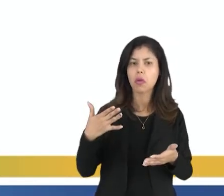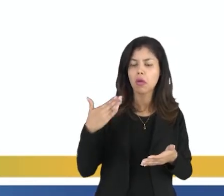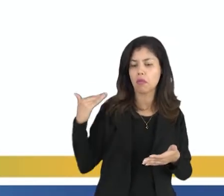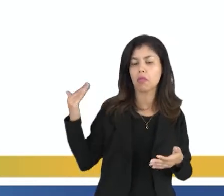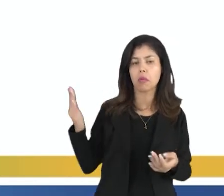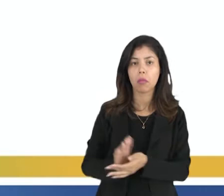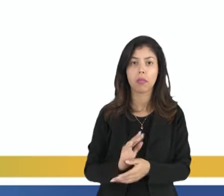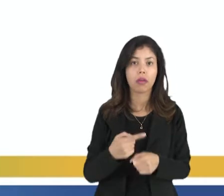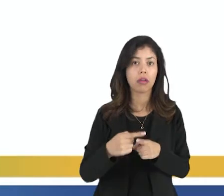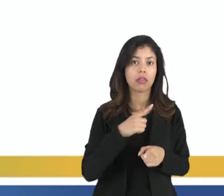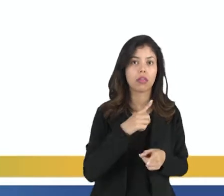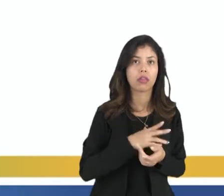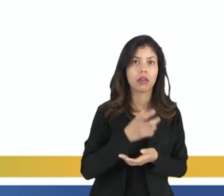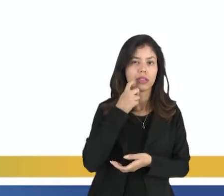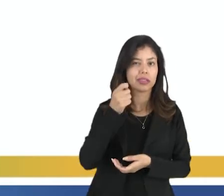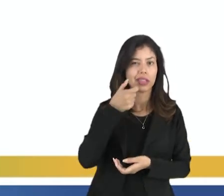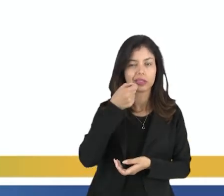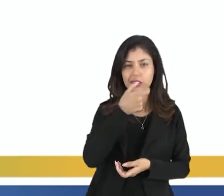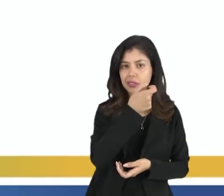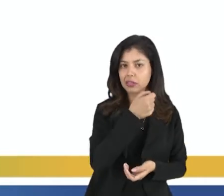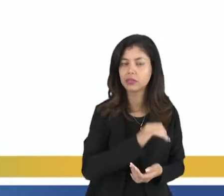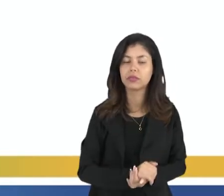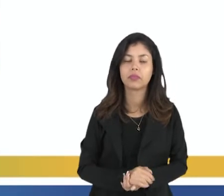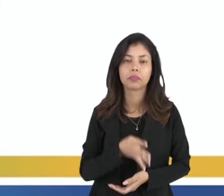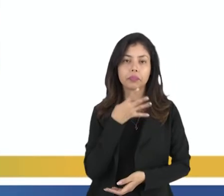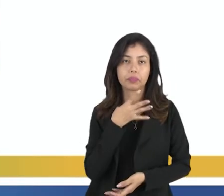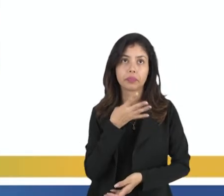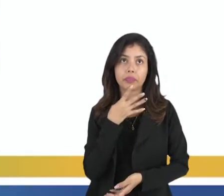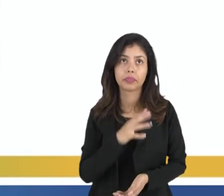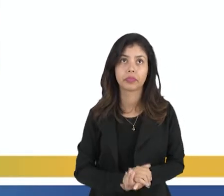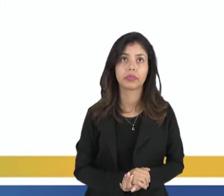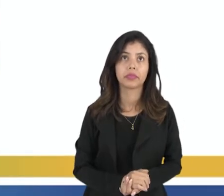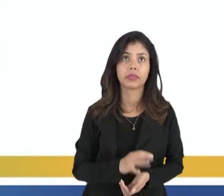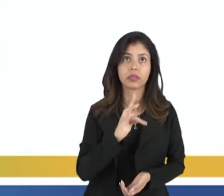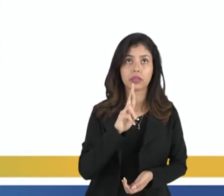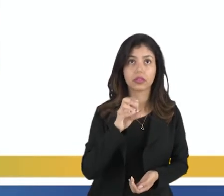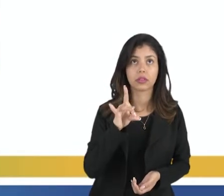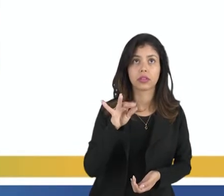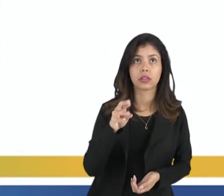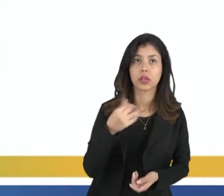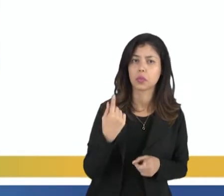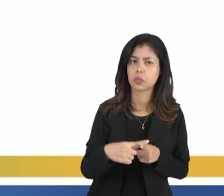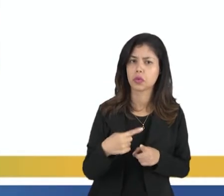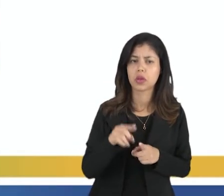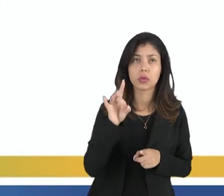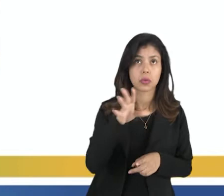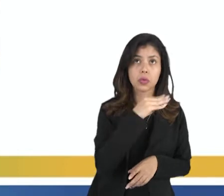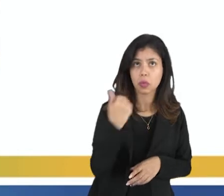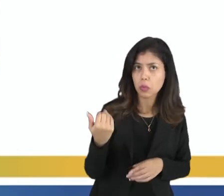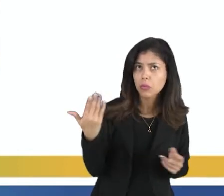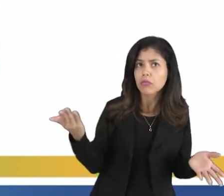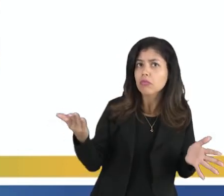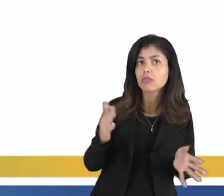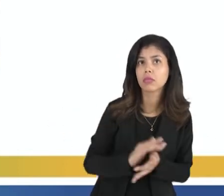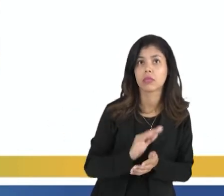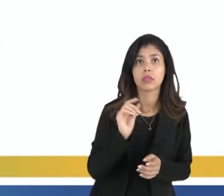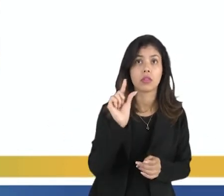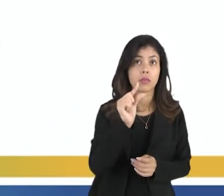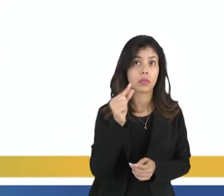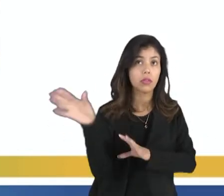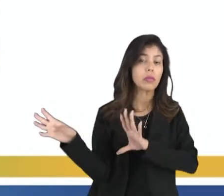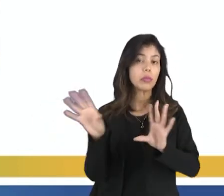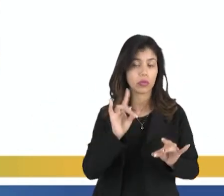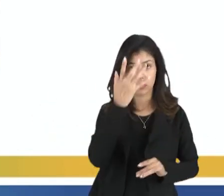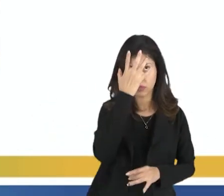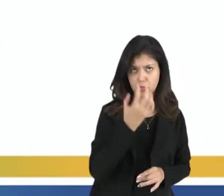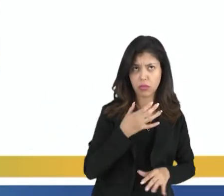esse ofício, né, de extrair dentes, então, o conhecido, então, aí, Tiradentes, né. Mas por que só o Tiradentes foi condenado, né? Pouca gente